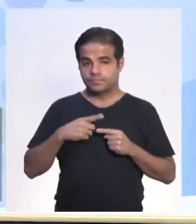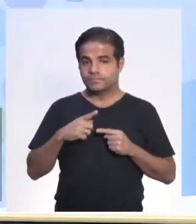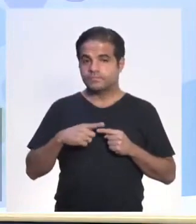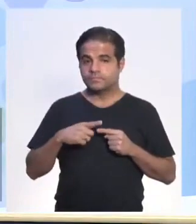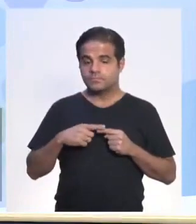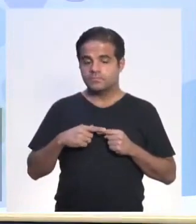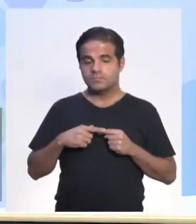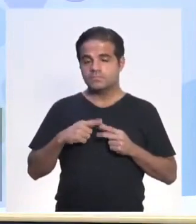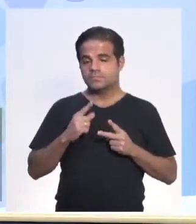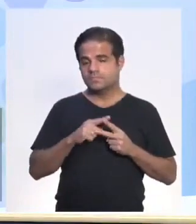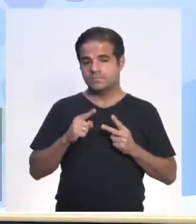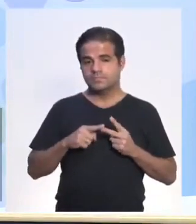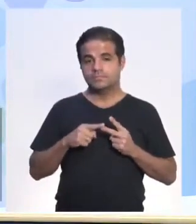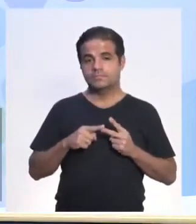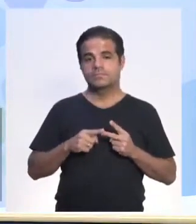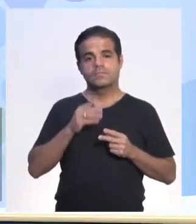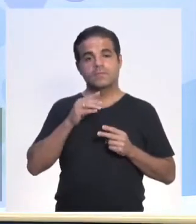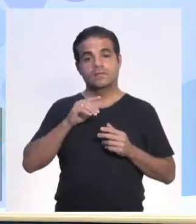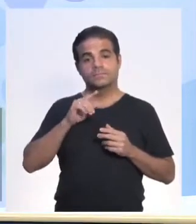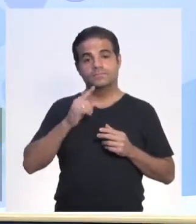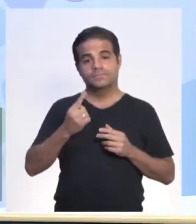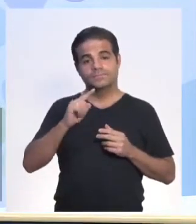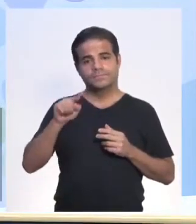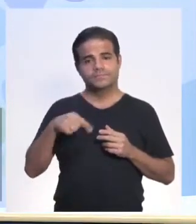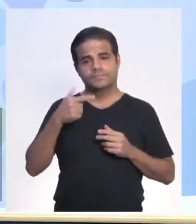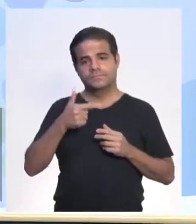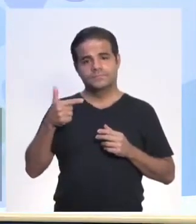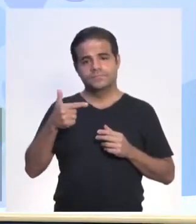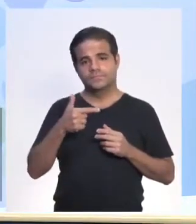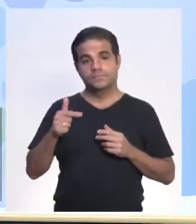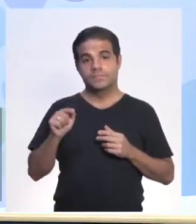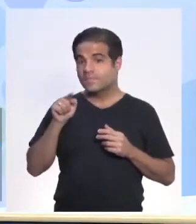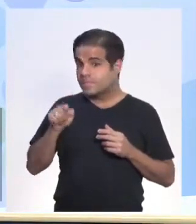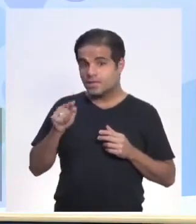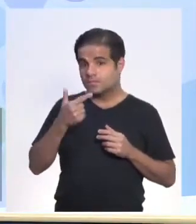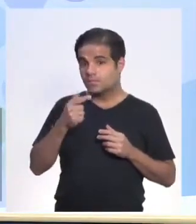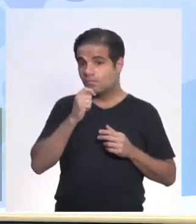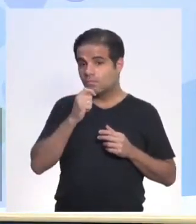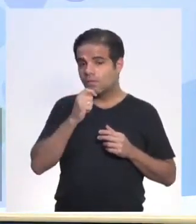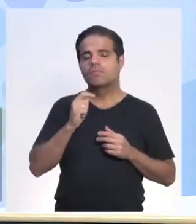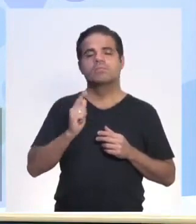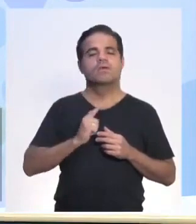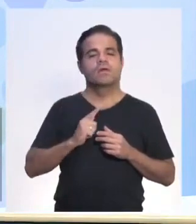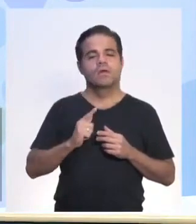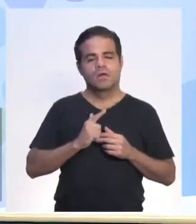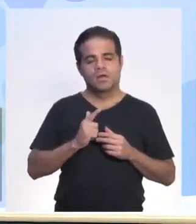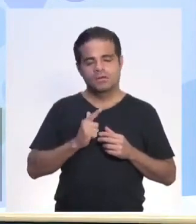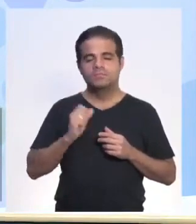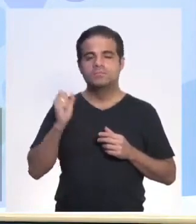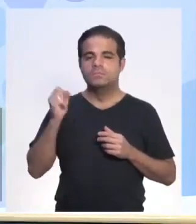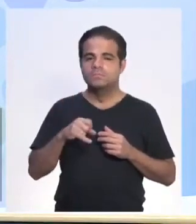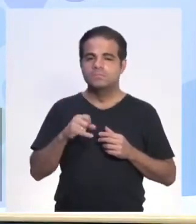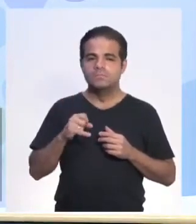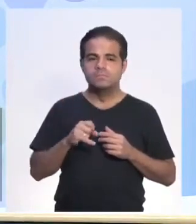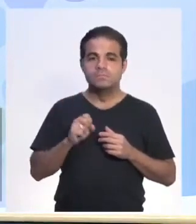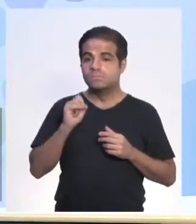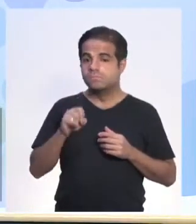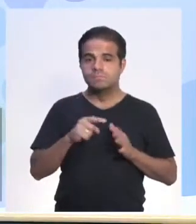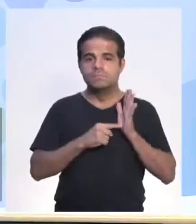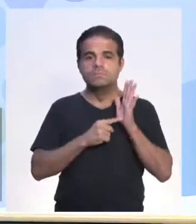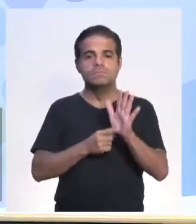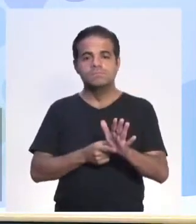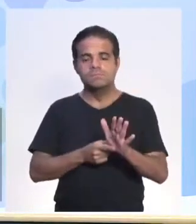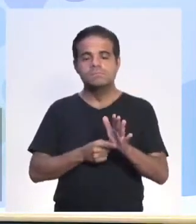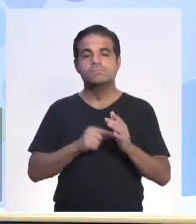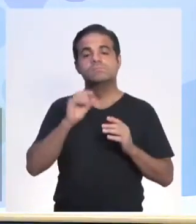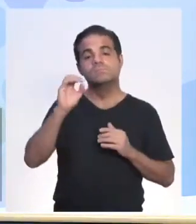algarismo das centenas, que é o 2. Aí você fala, nesse não tem. Tem sim. Quando não aparece, é